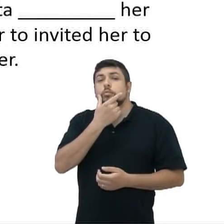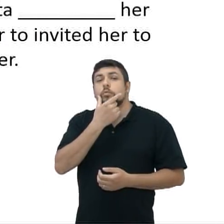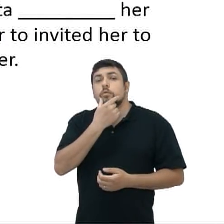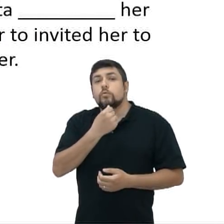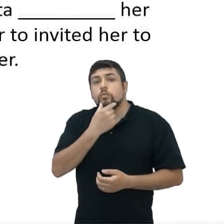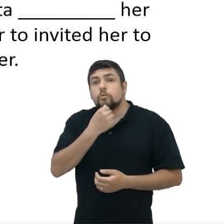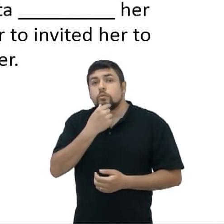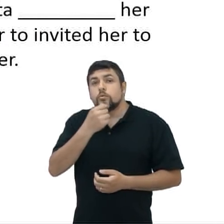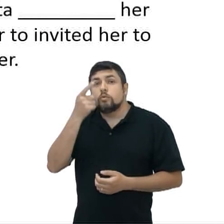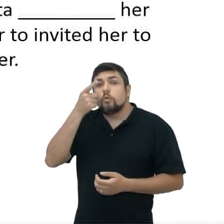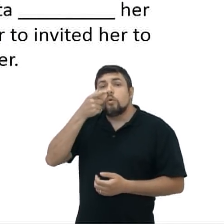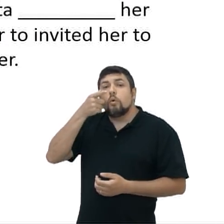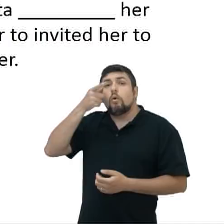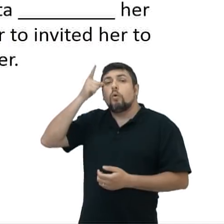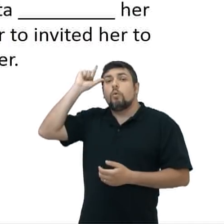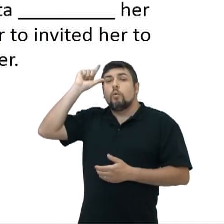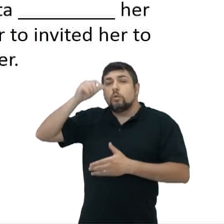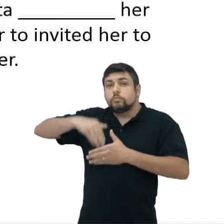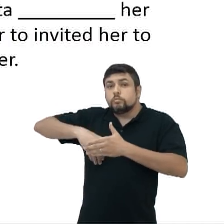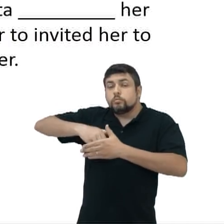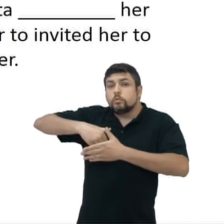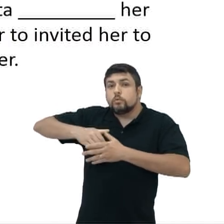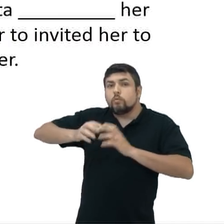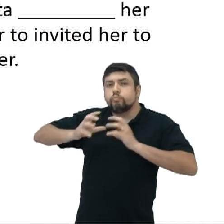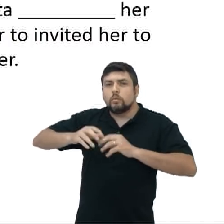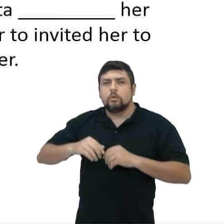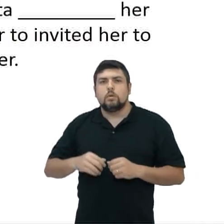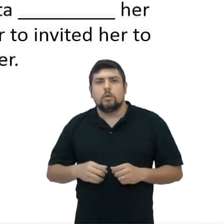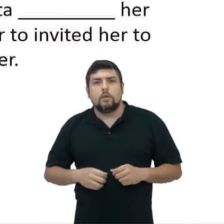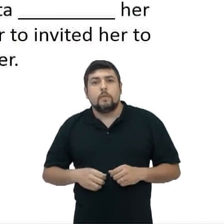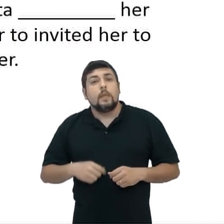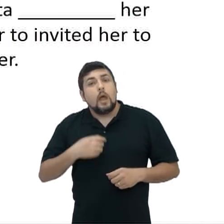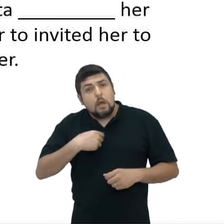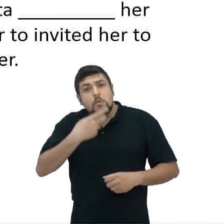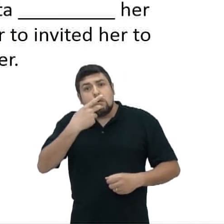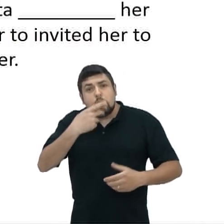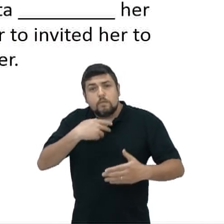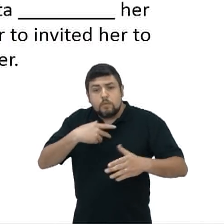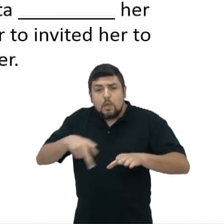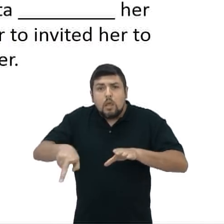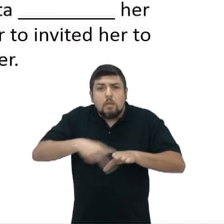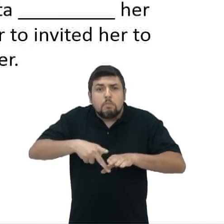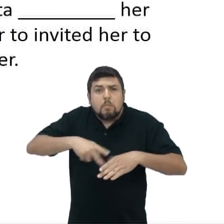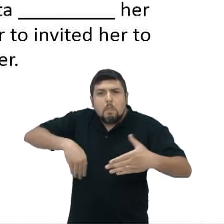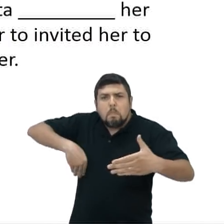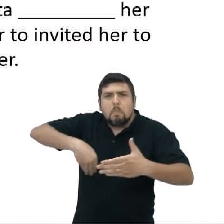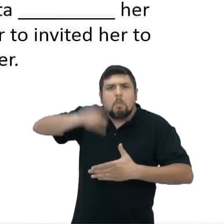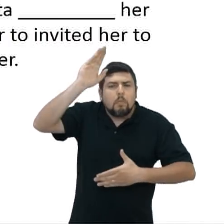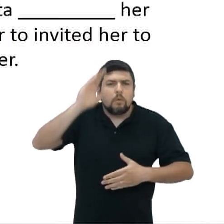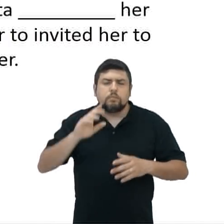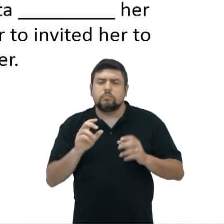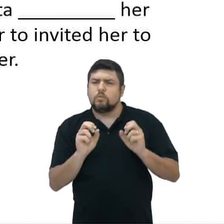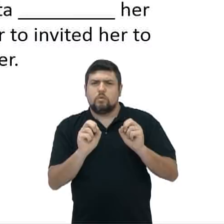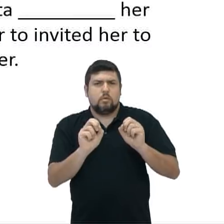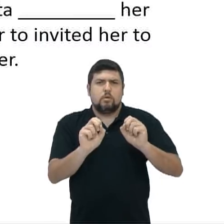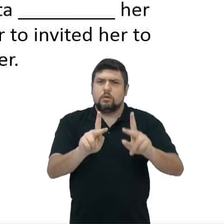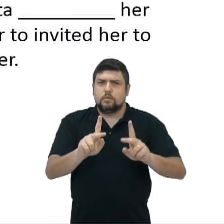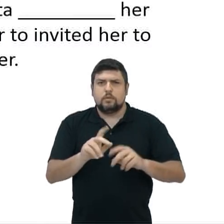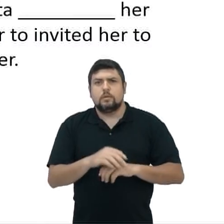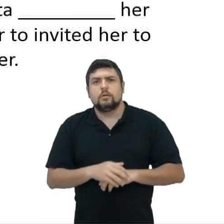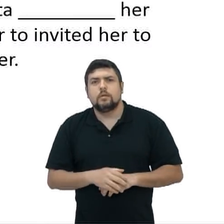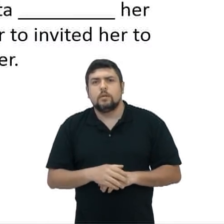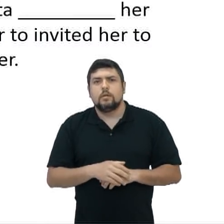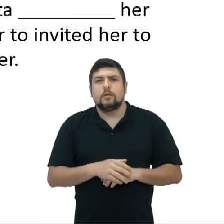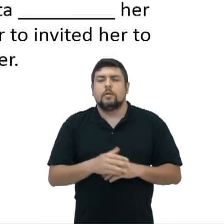jogou bola ontem. Eu coloquei que ele chutou. Tudo bem, fica no teu critério. O melhor aqui, né, porque como